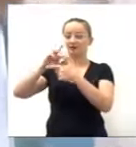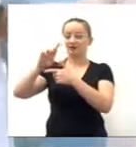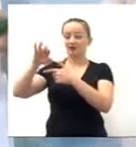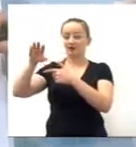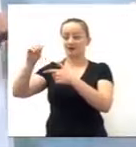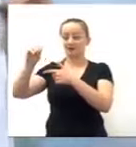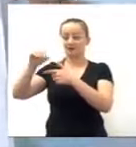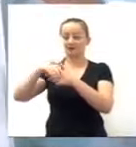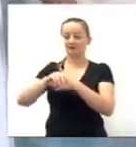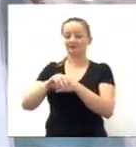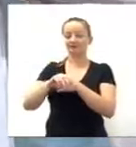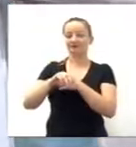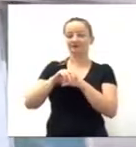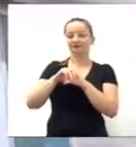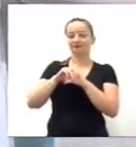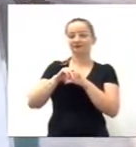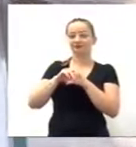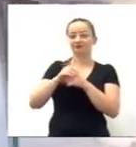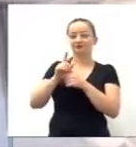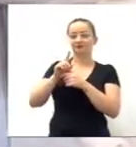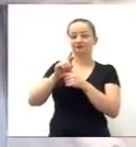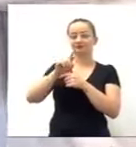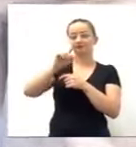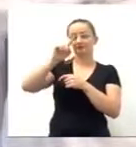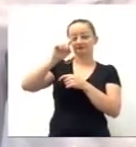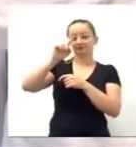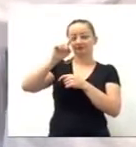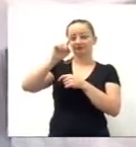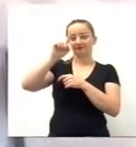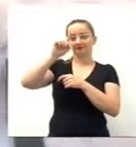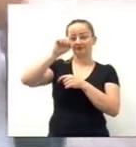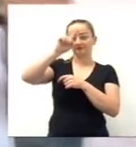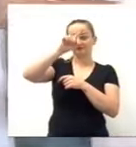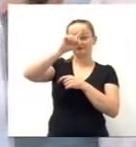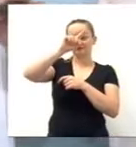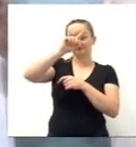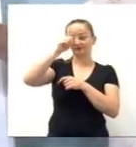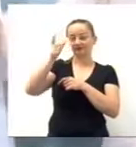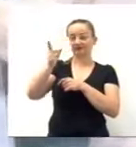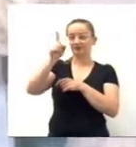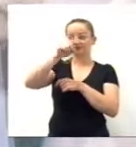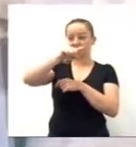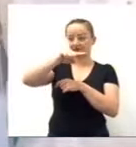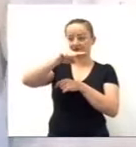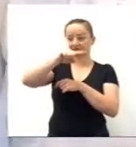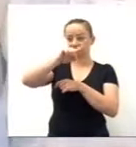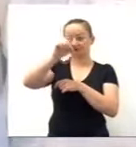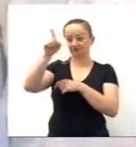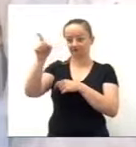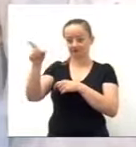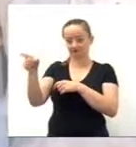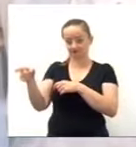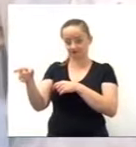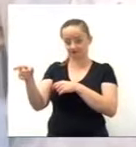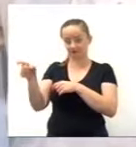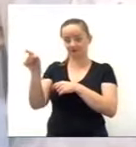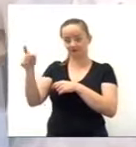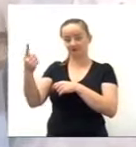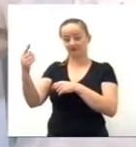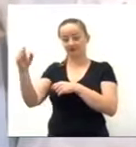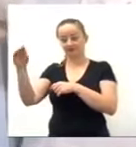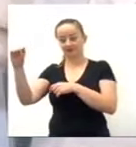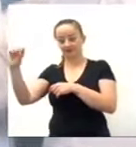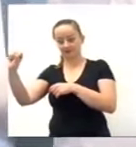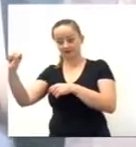90 graus. Depois ele dá mais 1/4 de volta. Então, eu vou ter quanto?